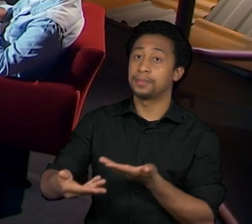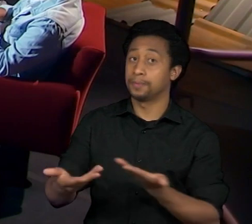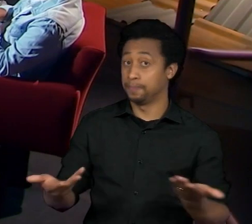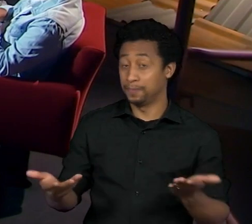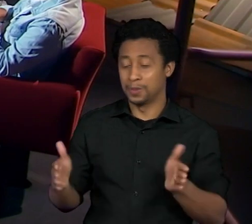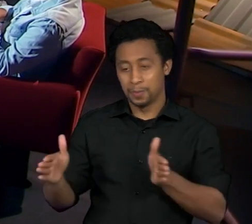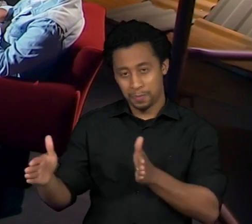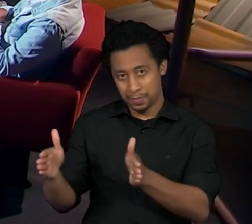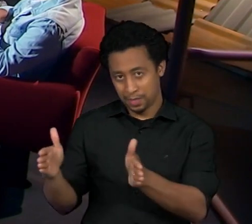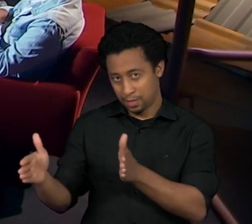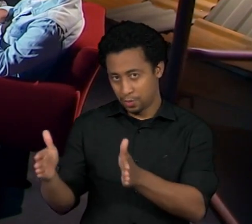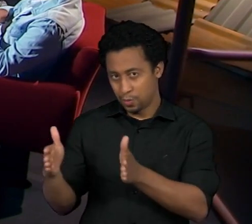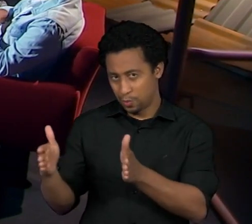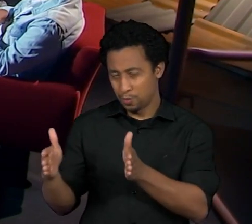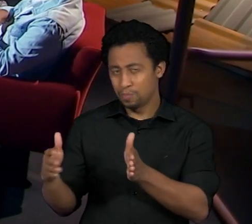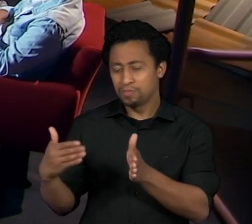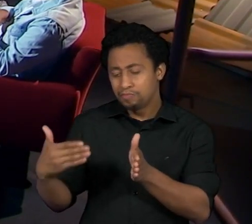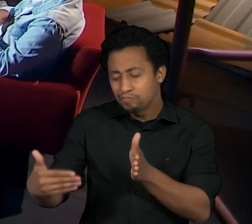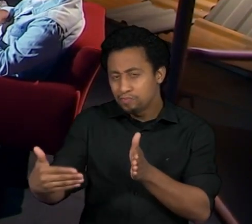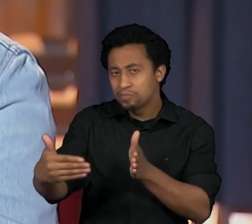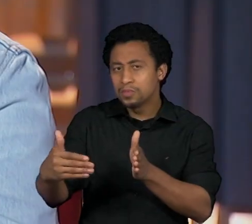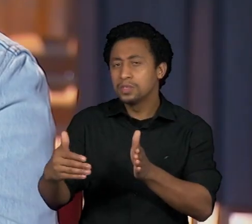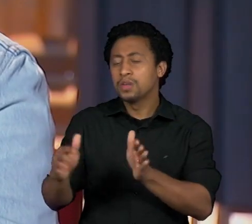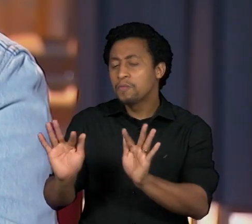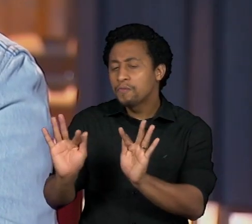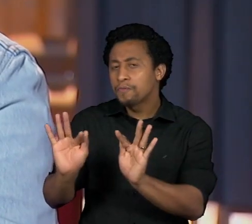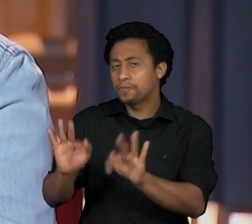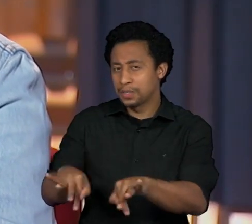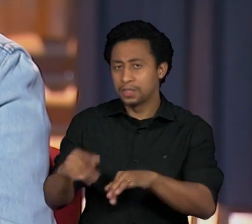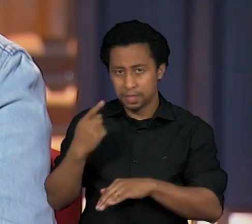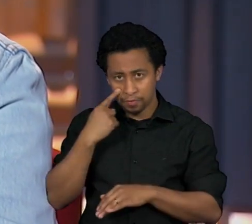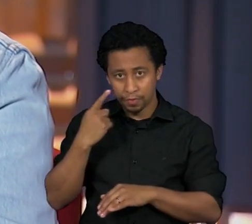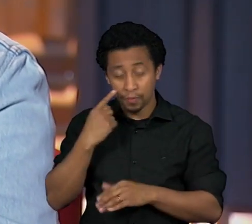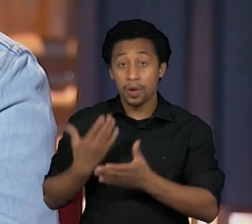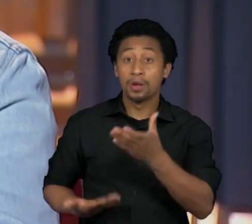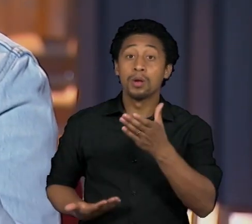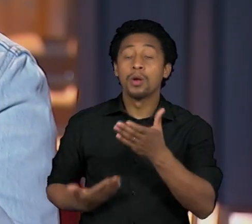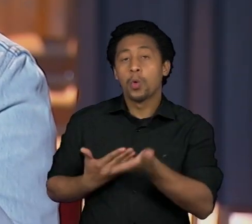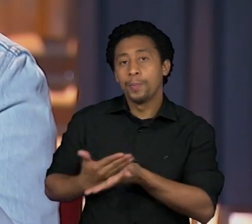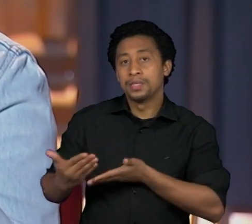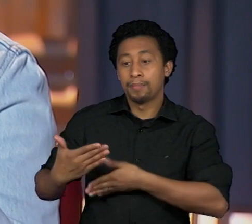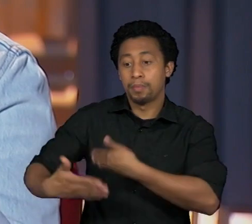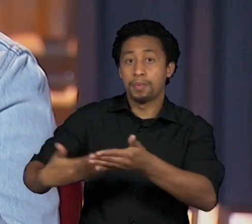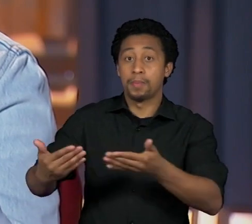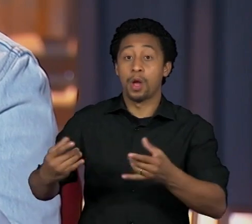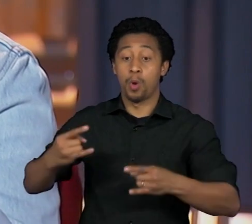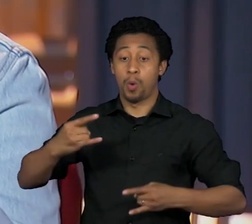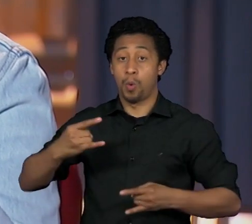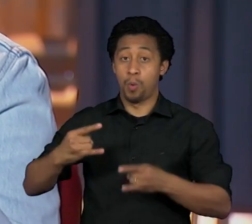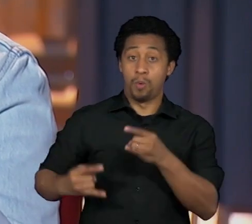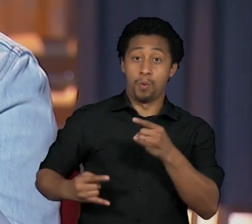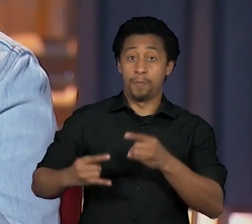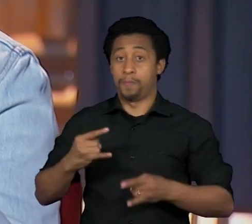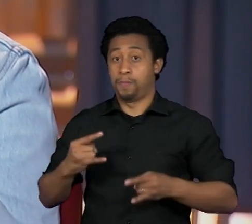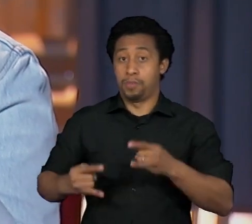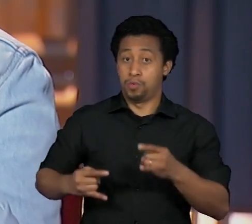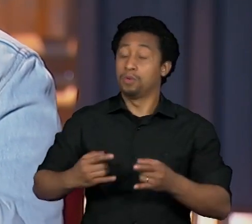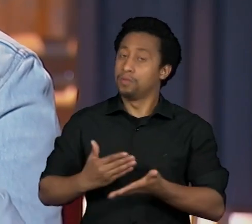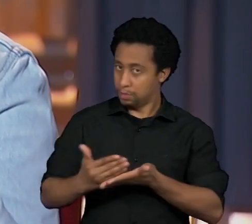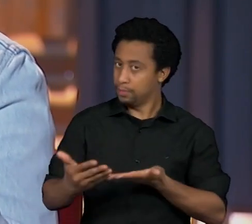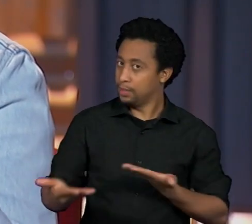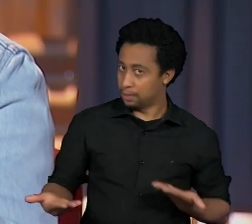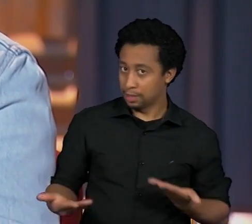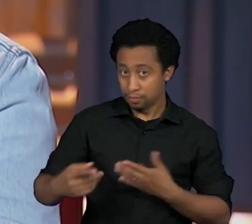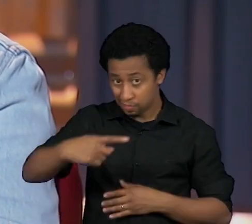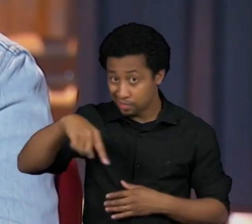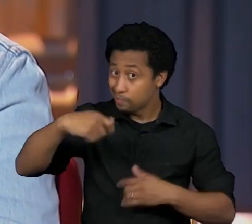que vai durar pouco tempo, que é da chegada triunfal dos robôs. Os robôs estão vindo. Ou a gente aprende essa história de amarmos uns aos outros